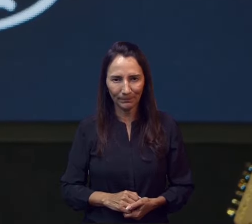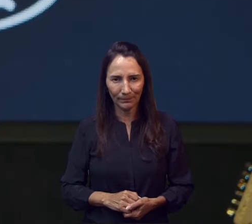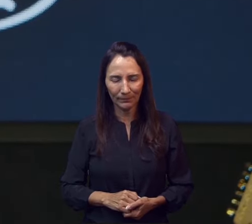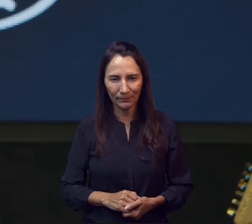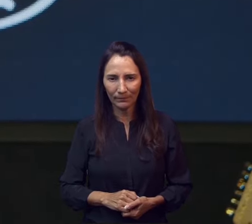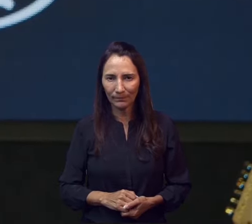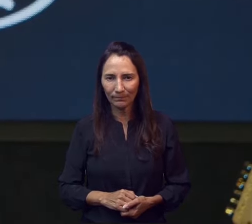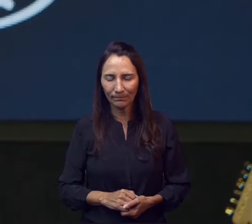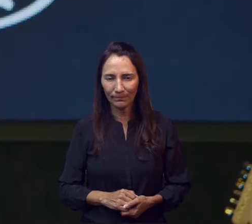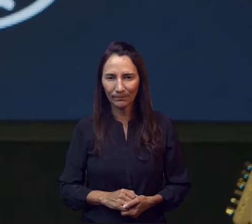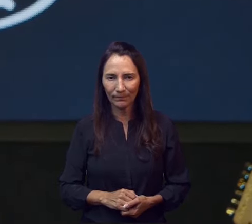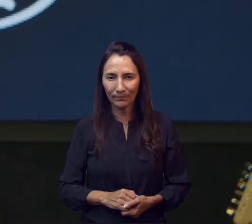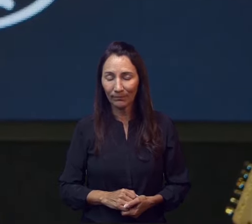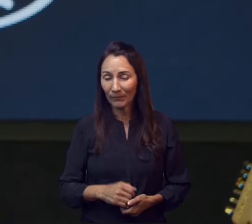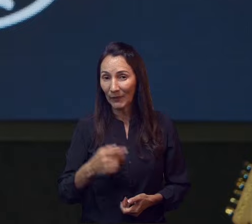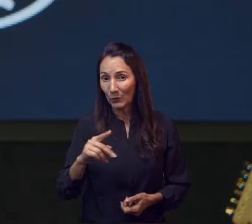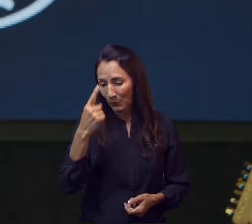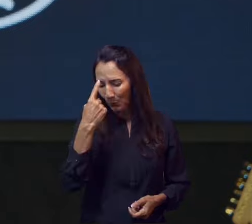sua personalidade